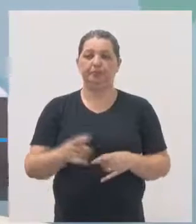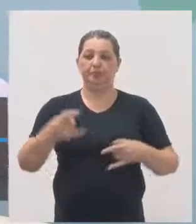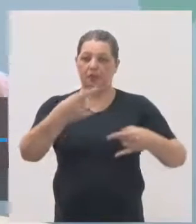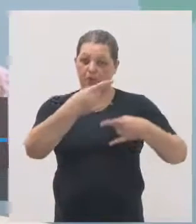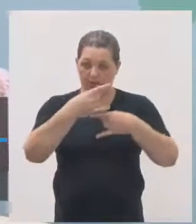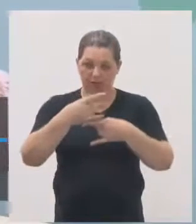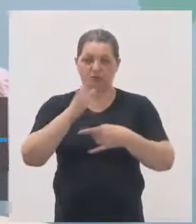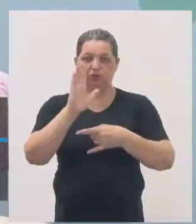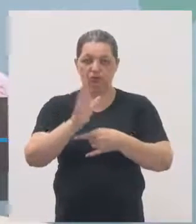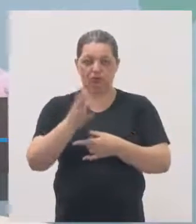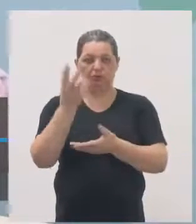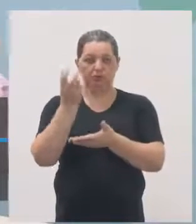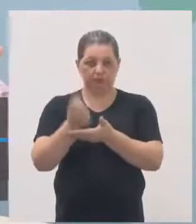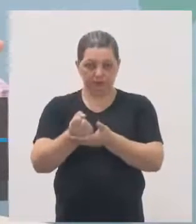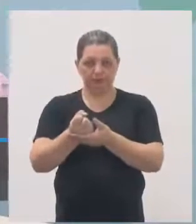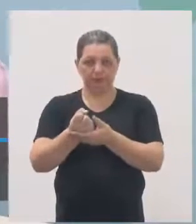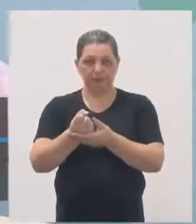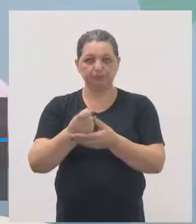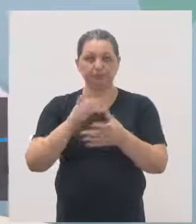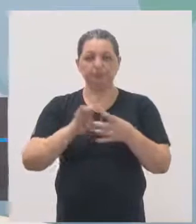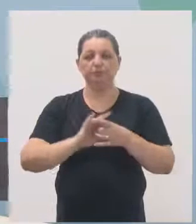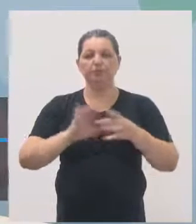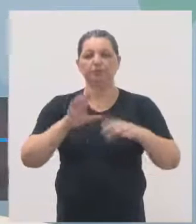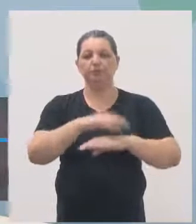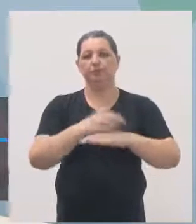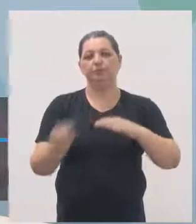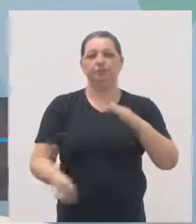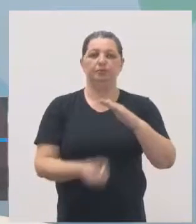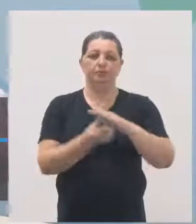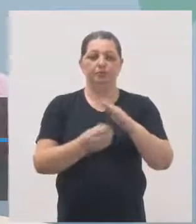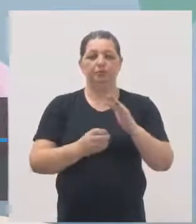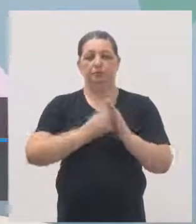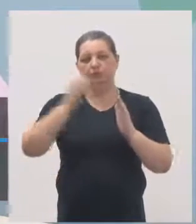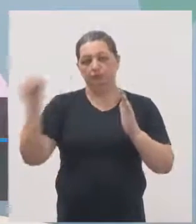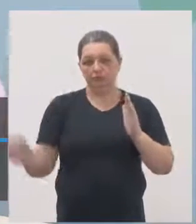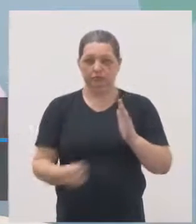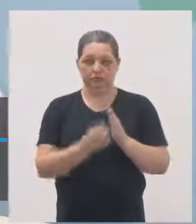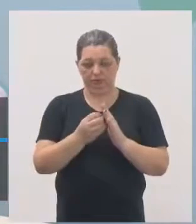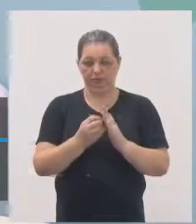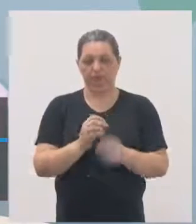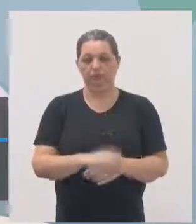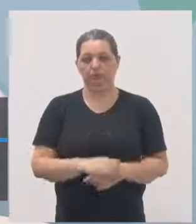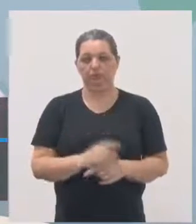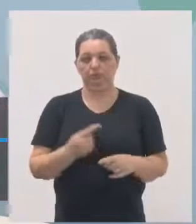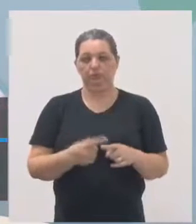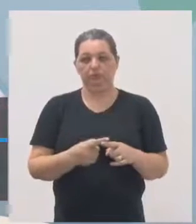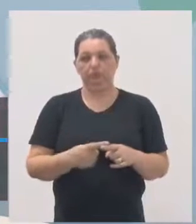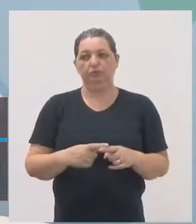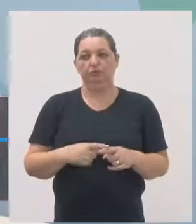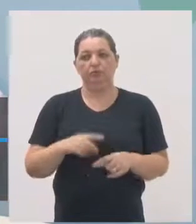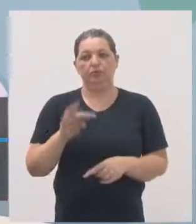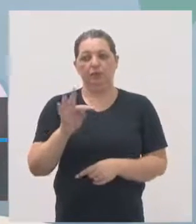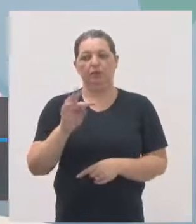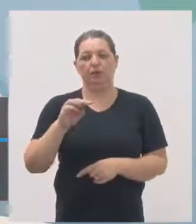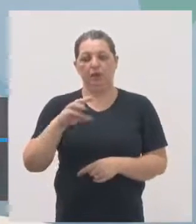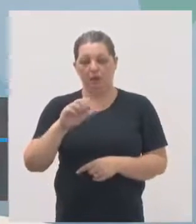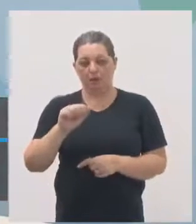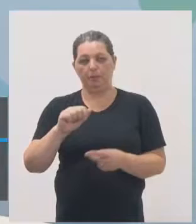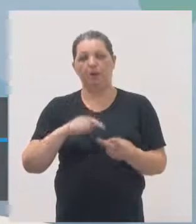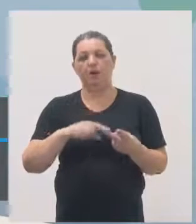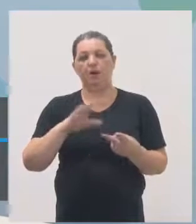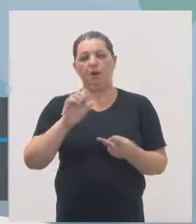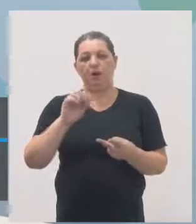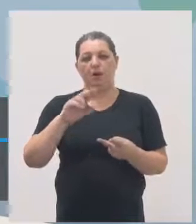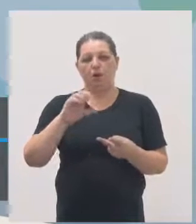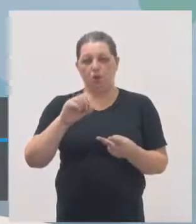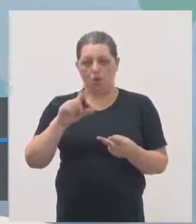ficar gravado, disponível para vocês lá no repositório e também no centro de mídias, tá bom? A Thelma, Carol vão colocar aí para vocês no chat, a gente vai colocar